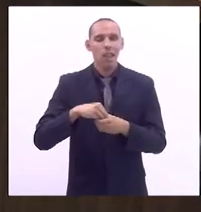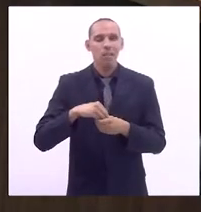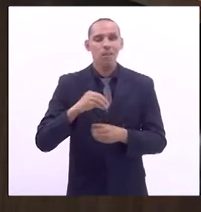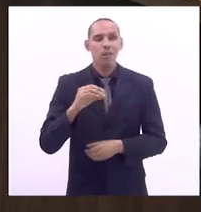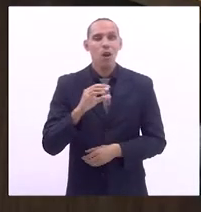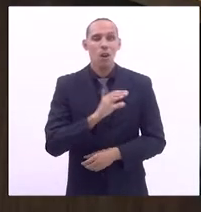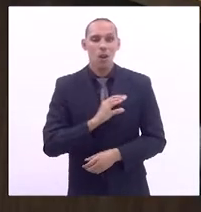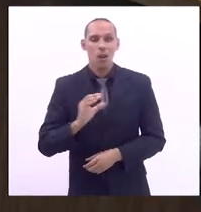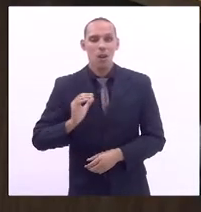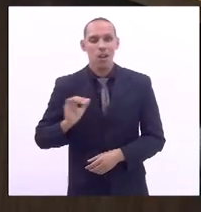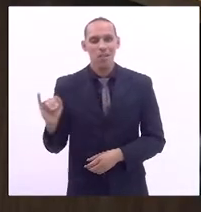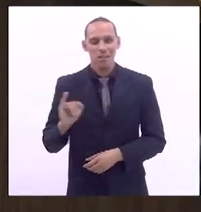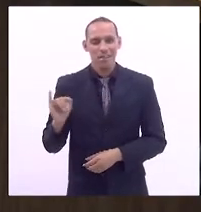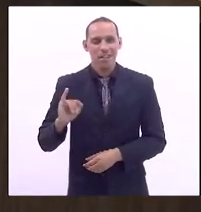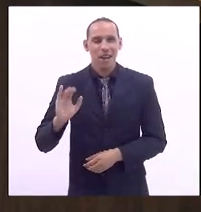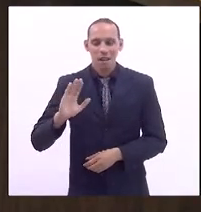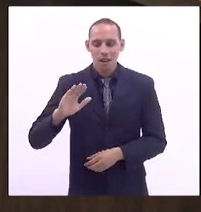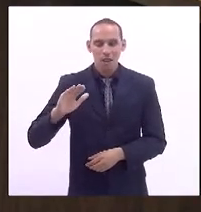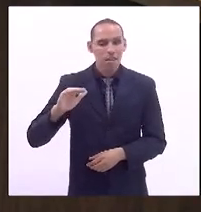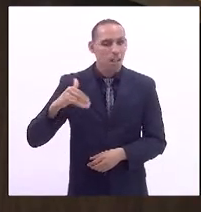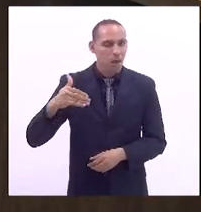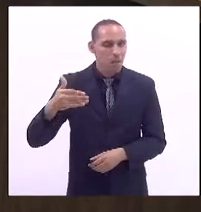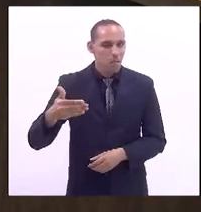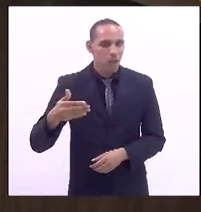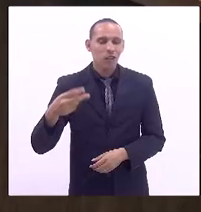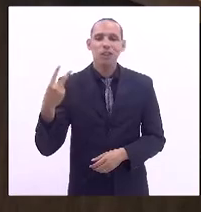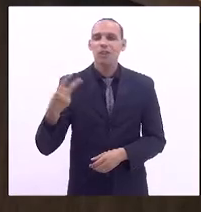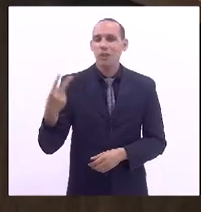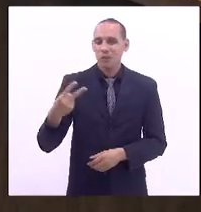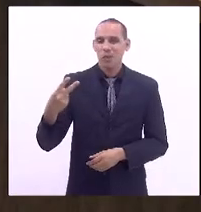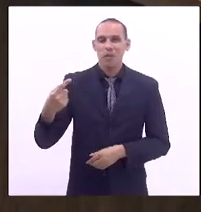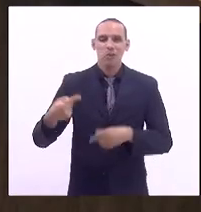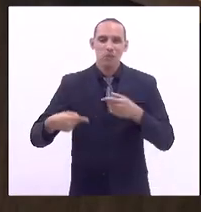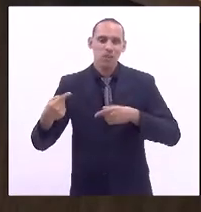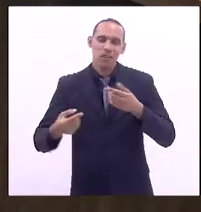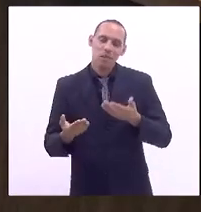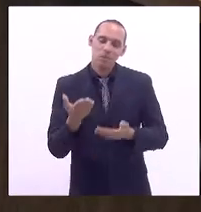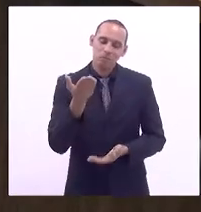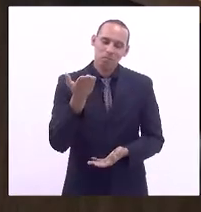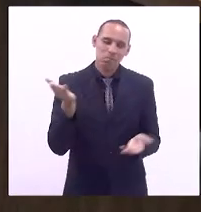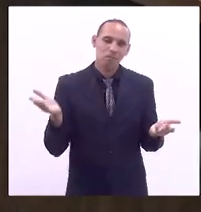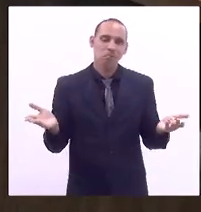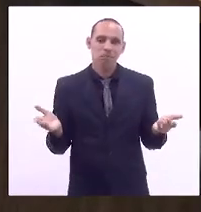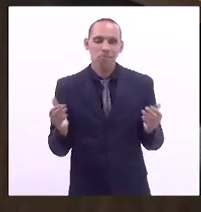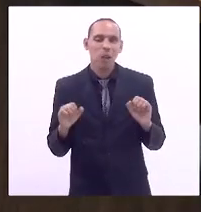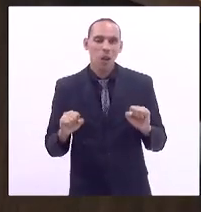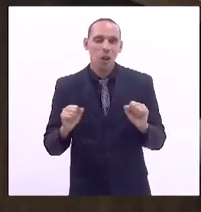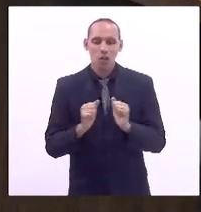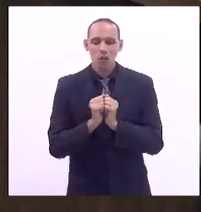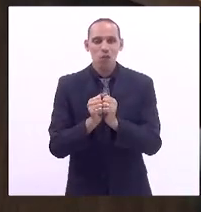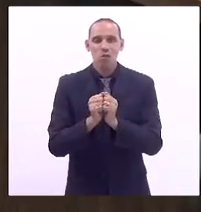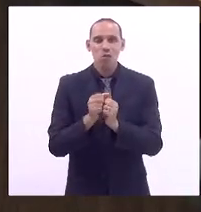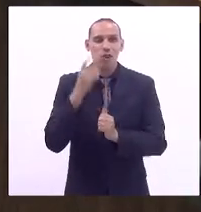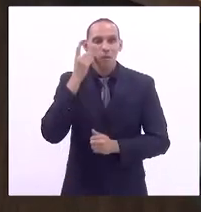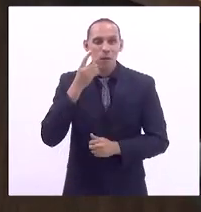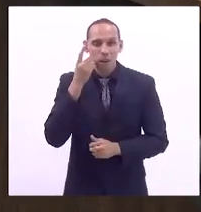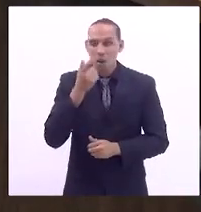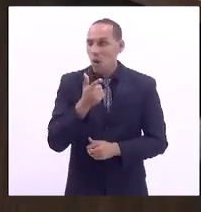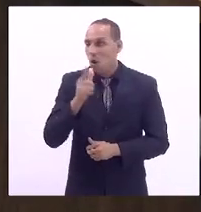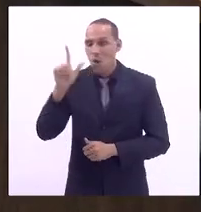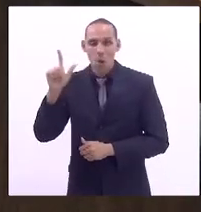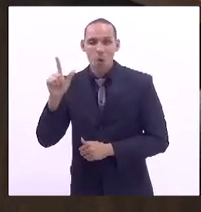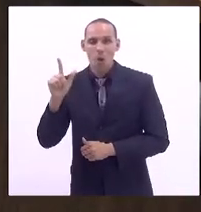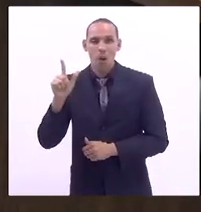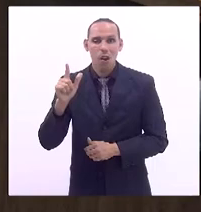de tributação e depois em segundo a vossa excelência o poder a junto com os outros Deputado